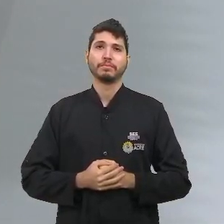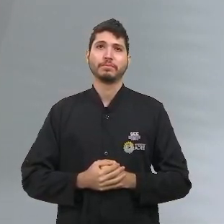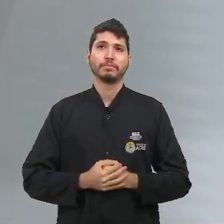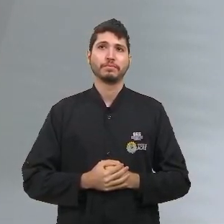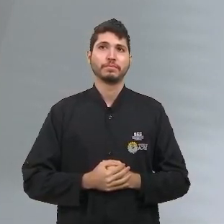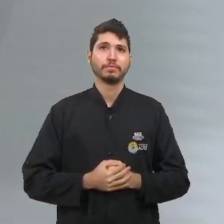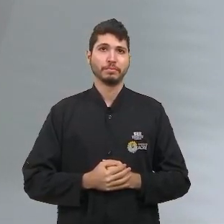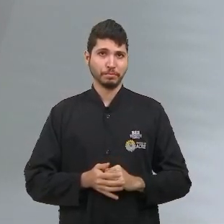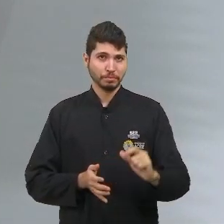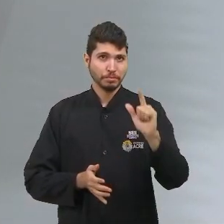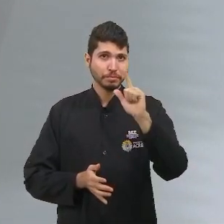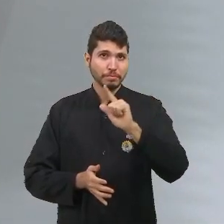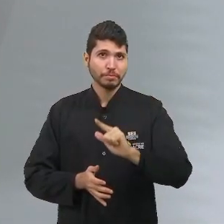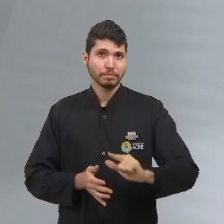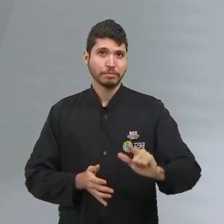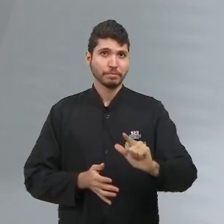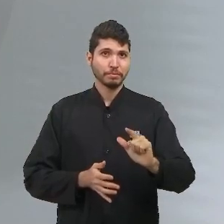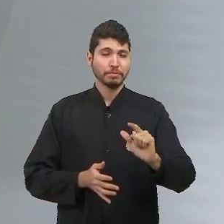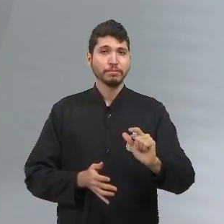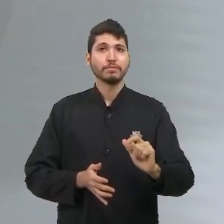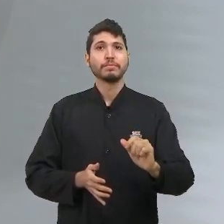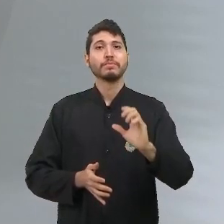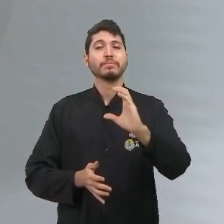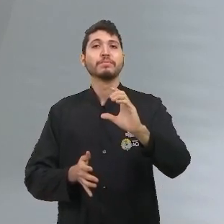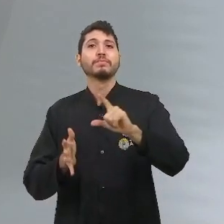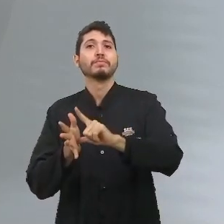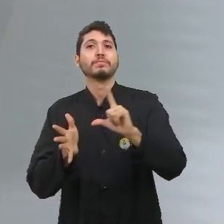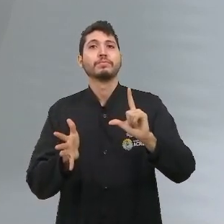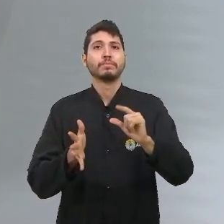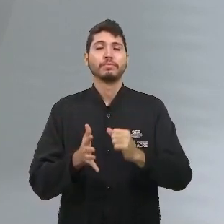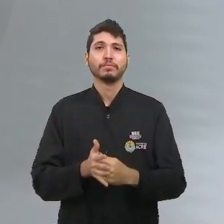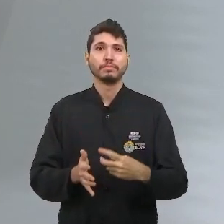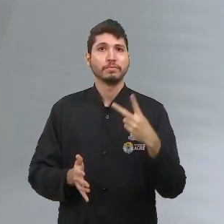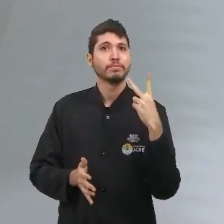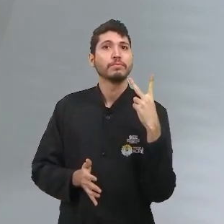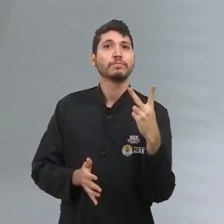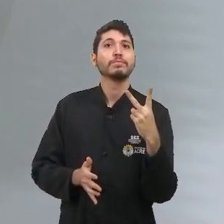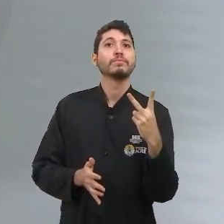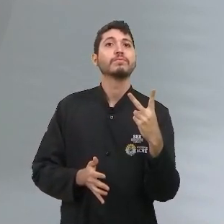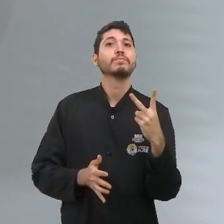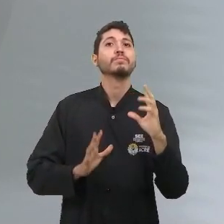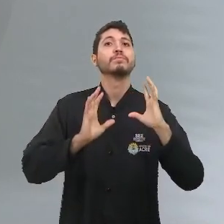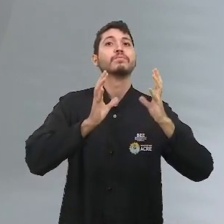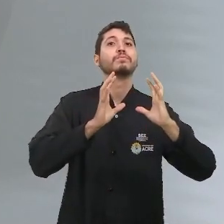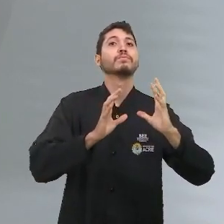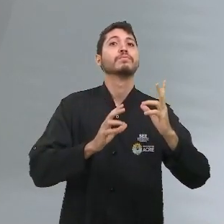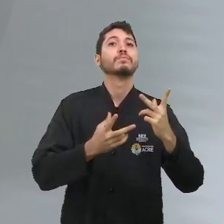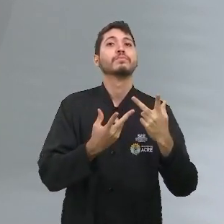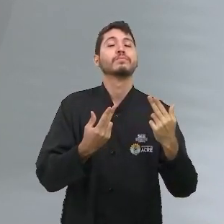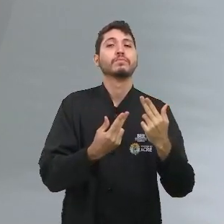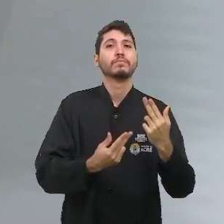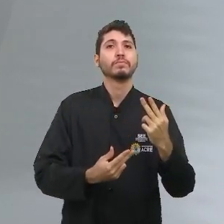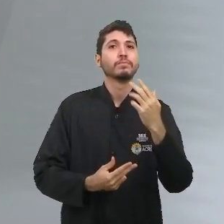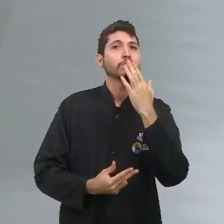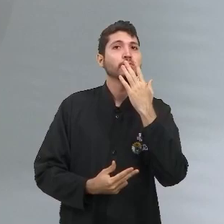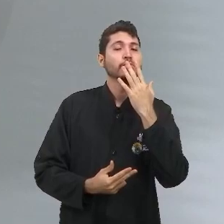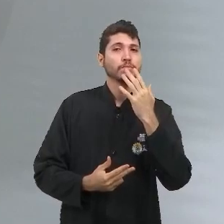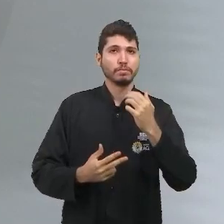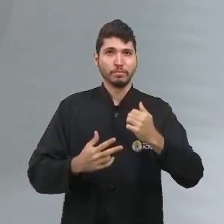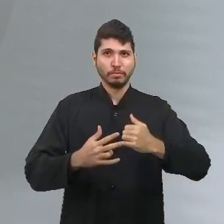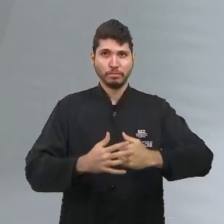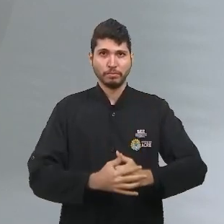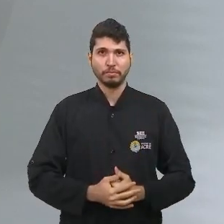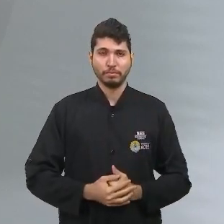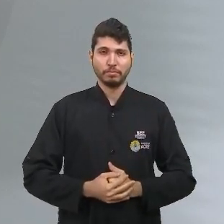De novo, o exercício anterior foi quando eu tinha duas bolas de mesma cor. Agora, eu quero me perguntar, quando eu